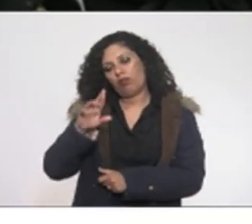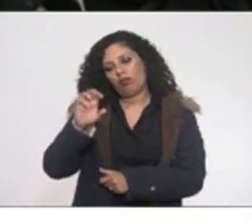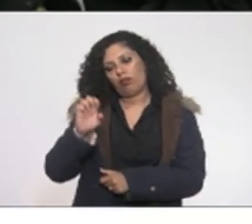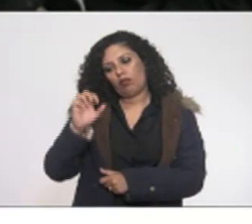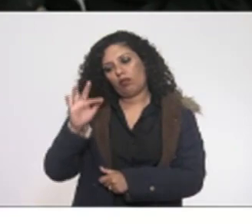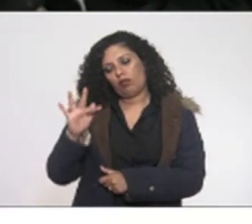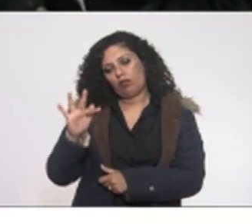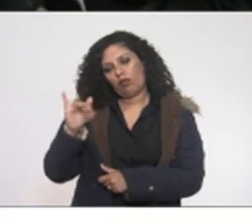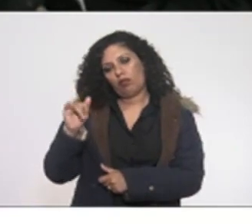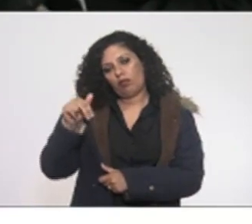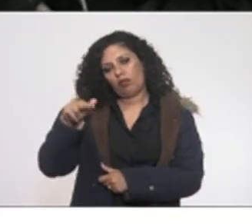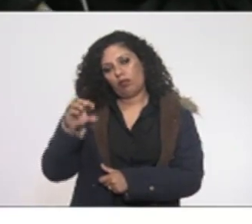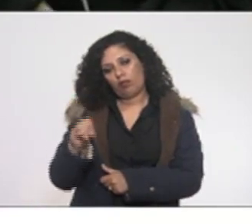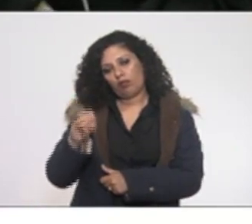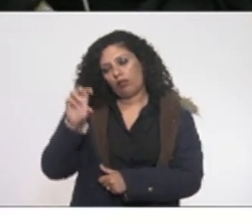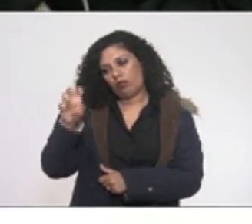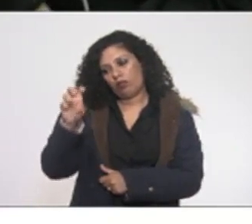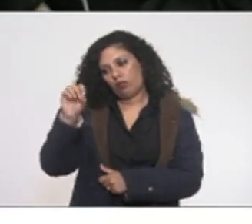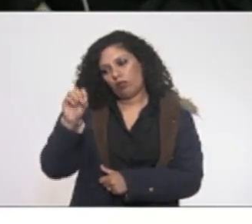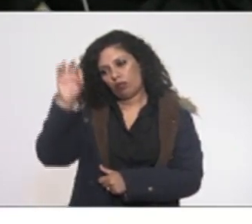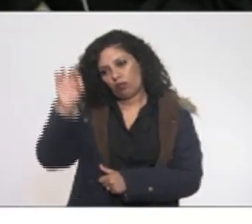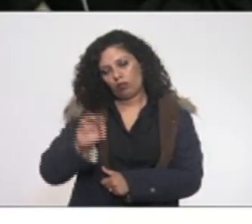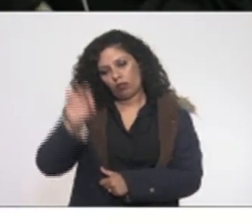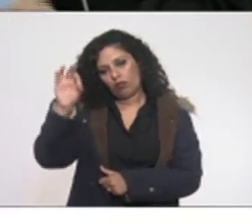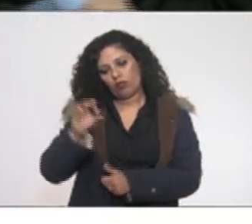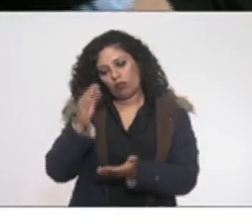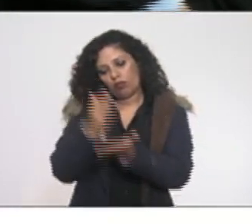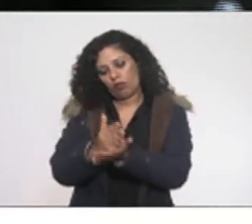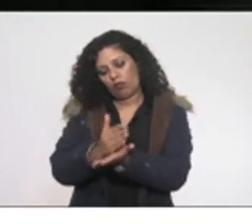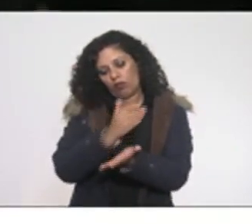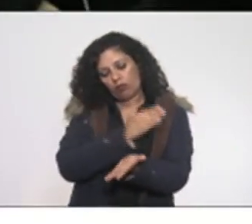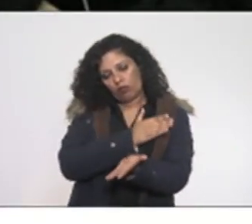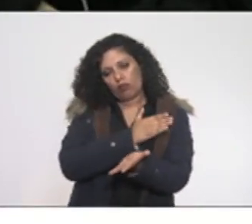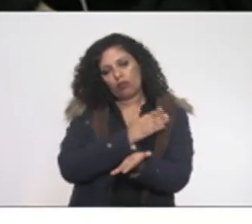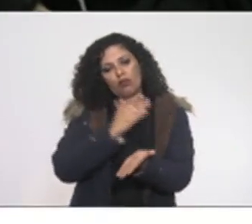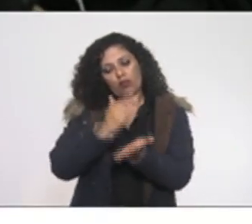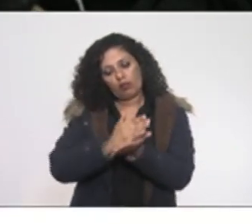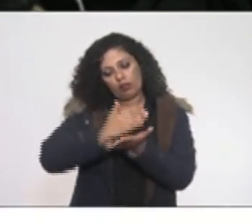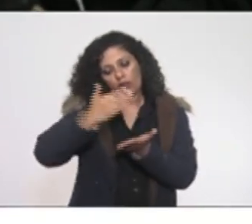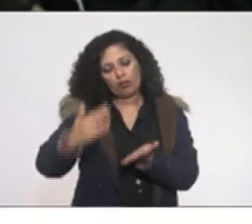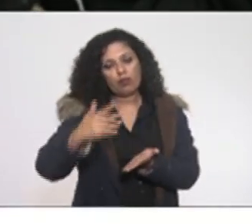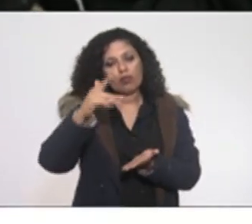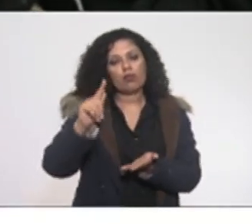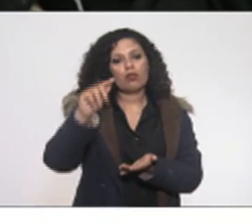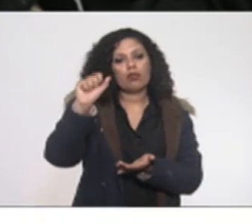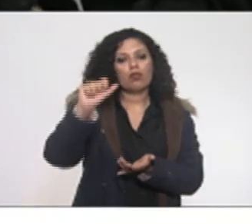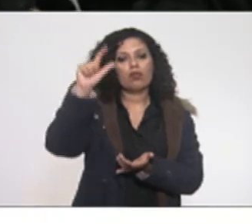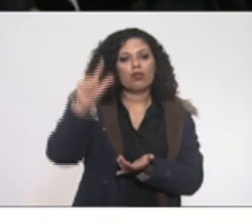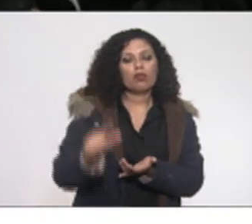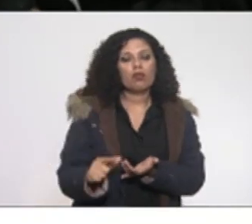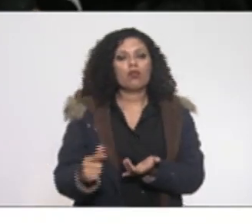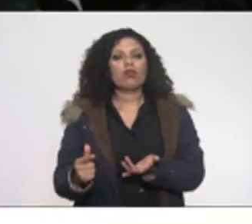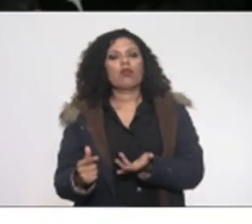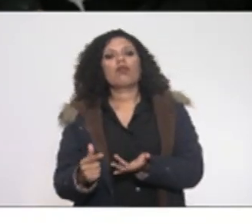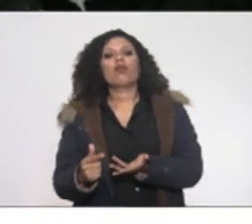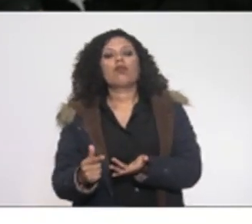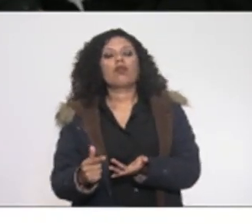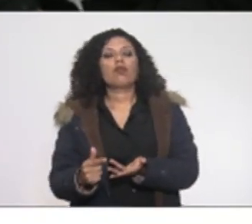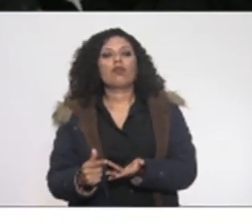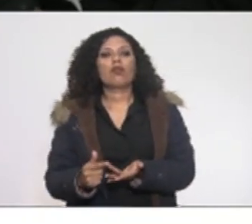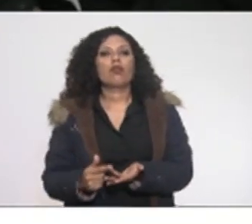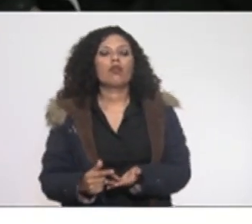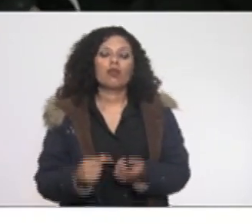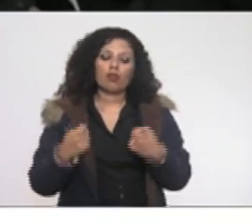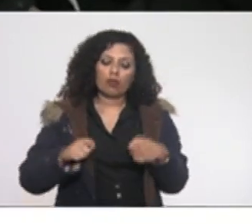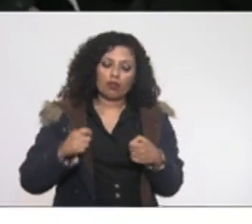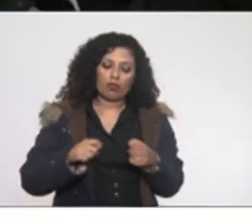tem, de capacidade, e no gás natural, que ela está vendendo essa série de itens e tomando uma série de providências regulatórias para